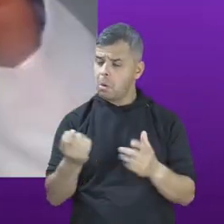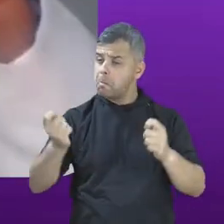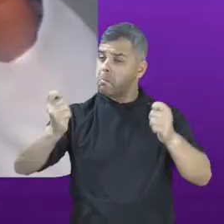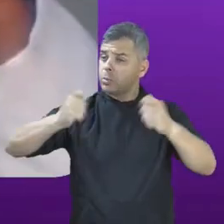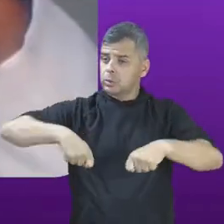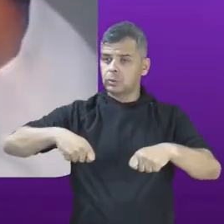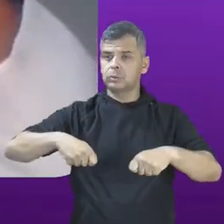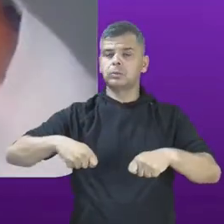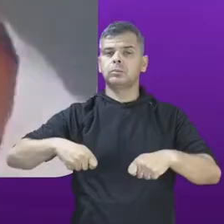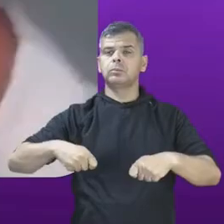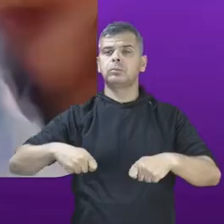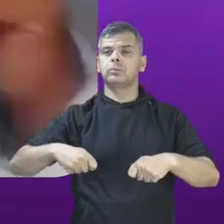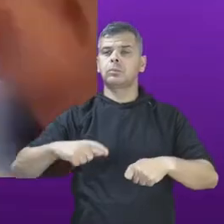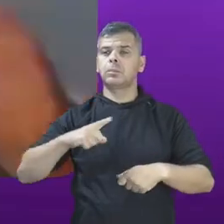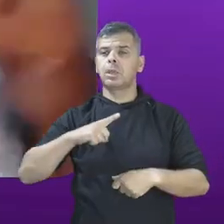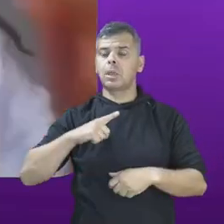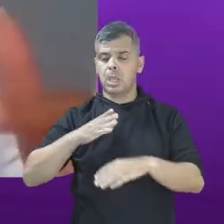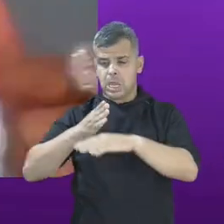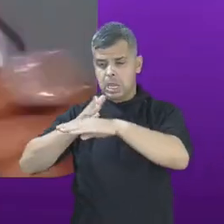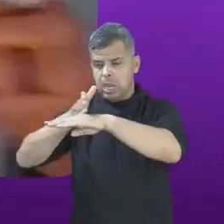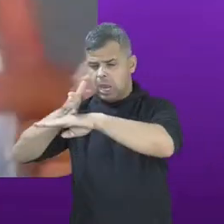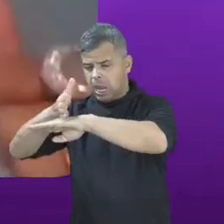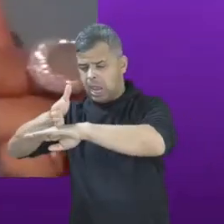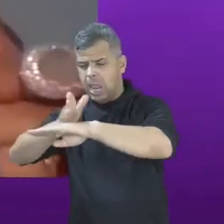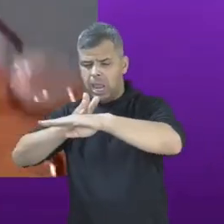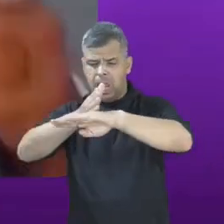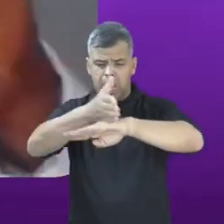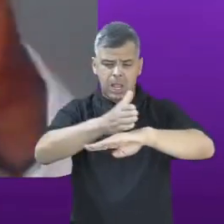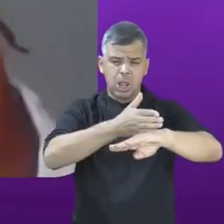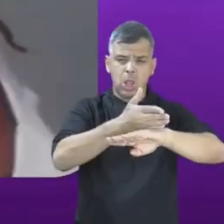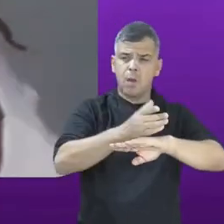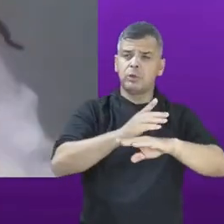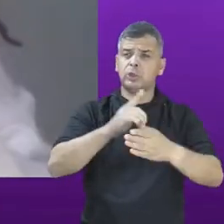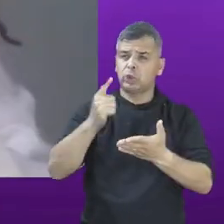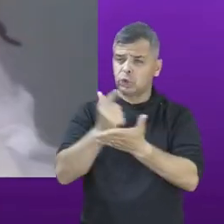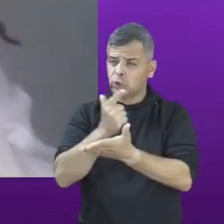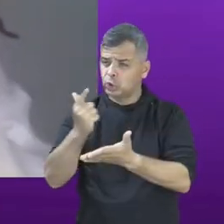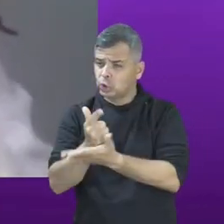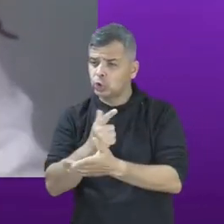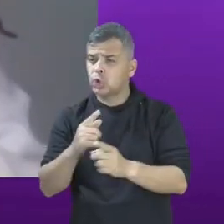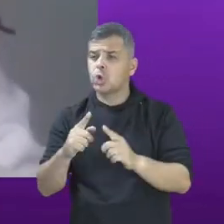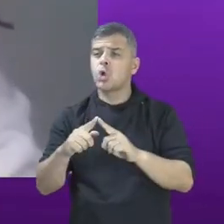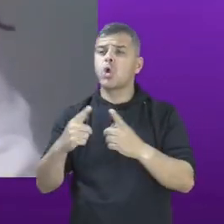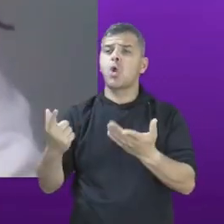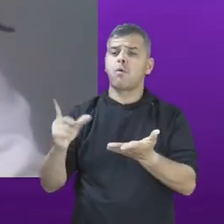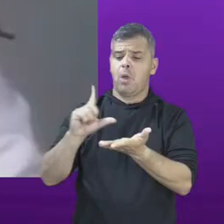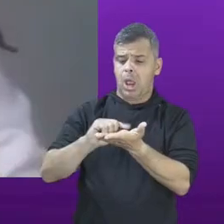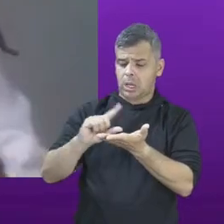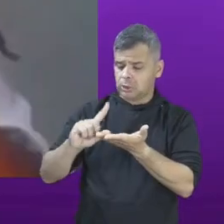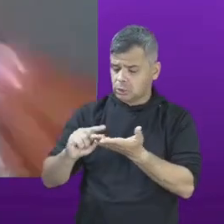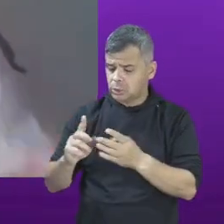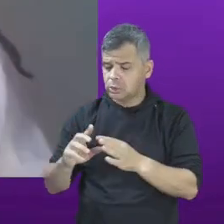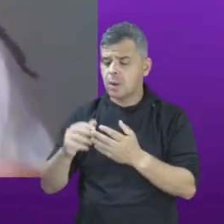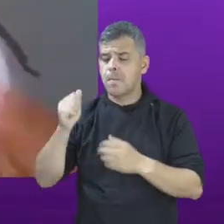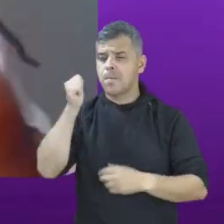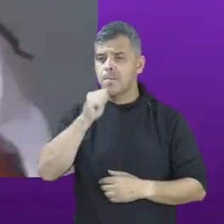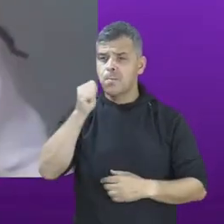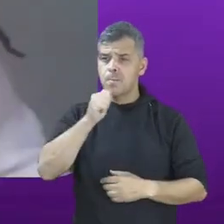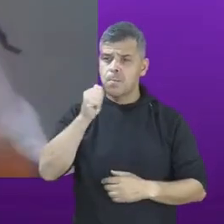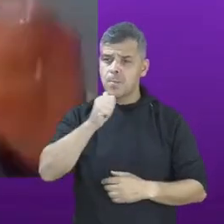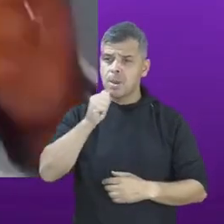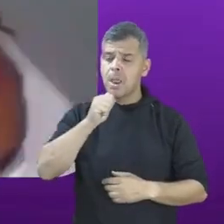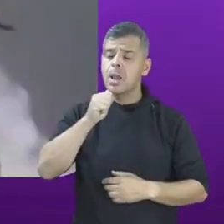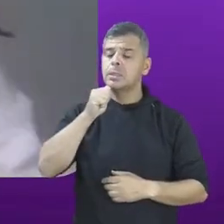né, a gente acessar uma série de produções de mulheres negras brasileiras que produzem